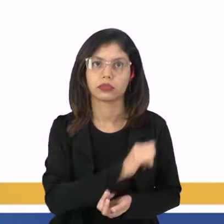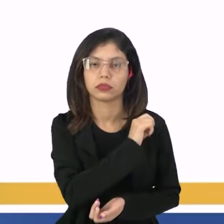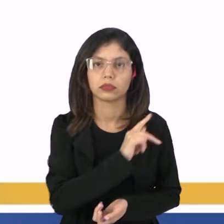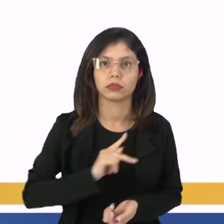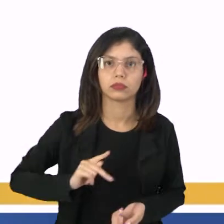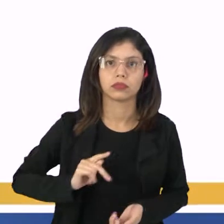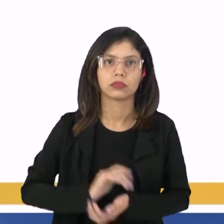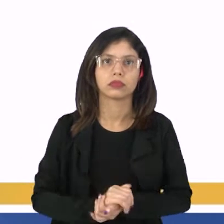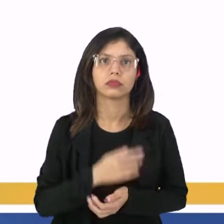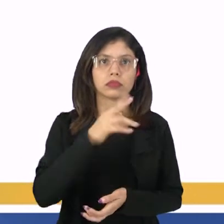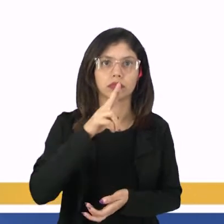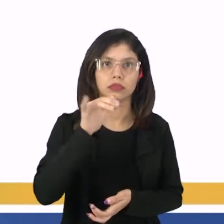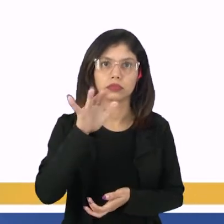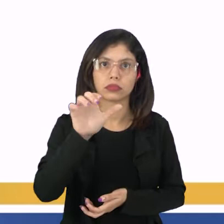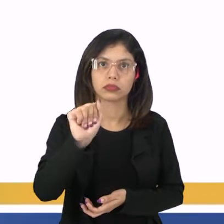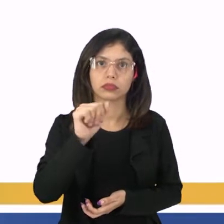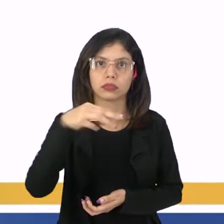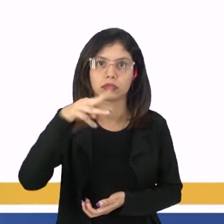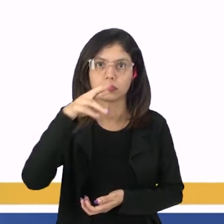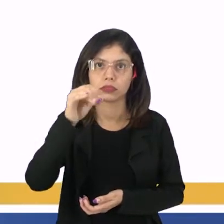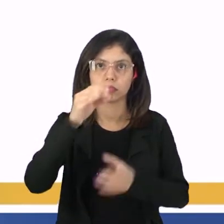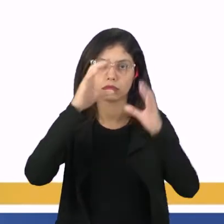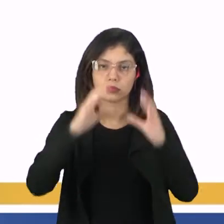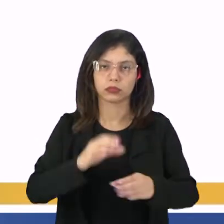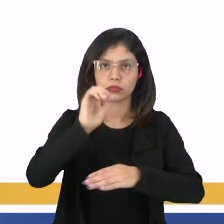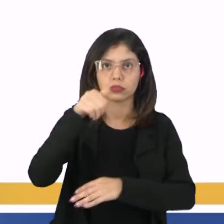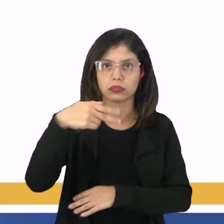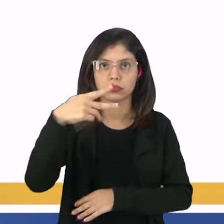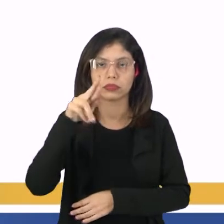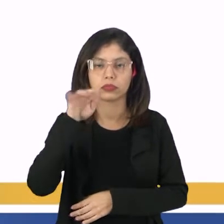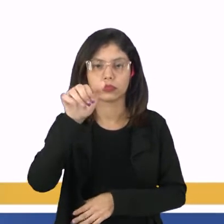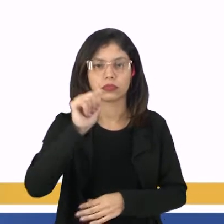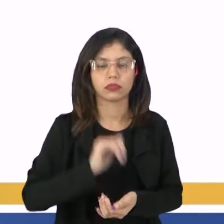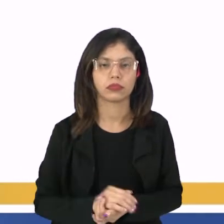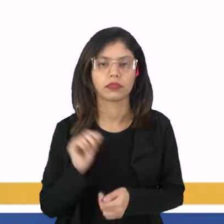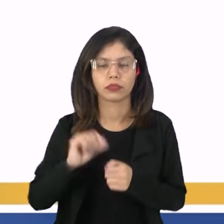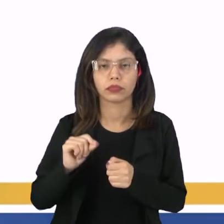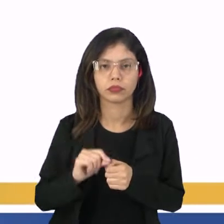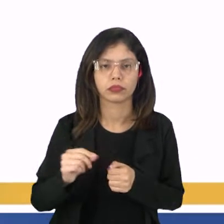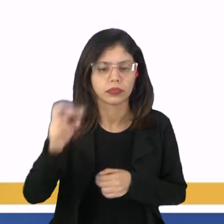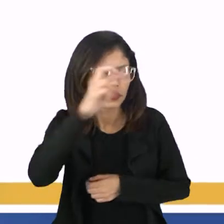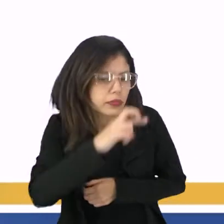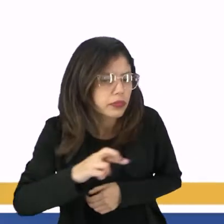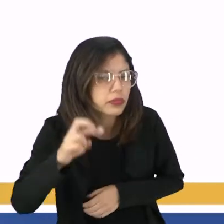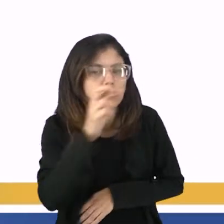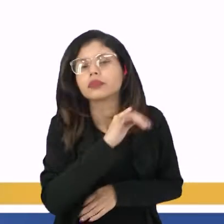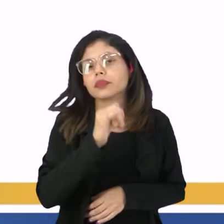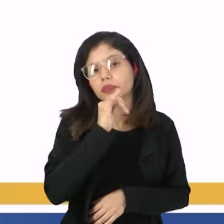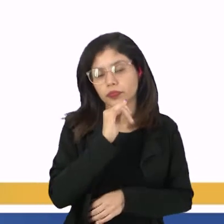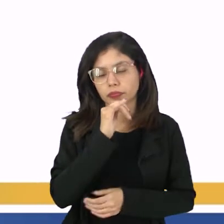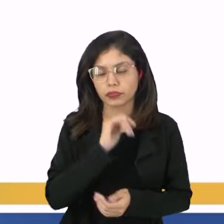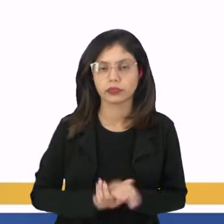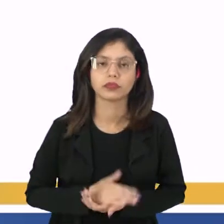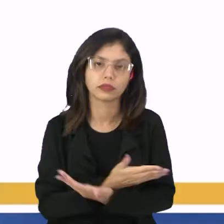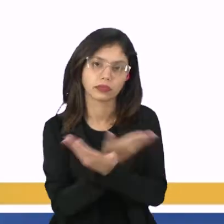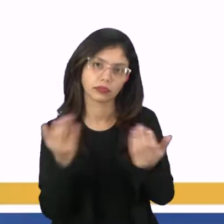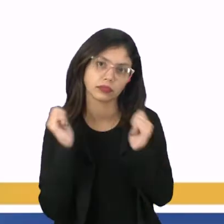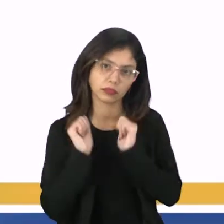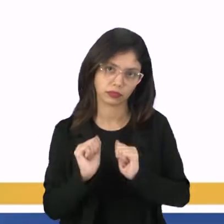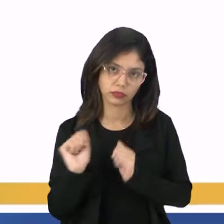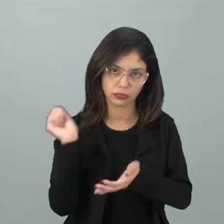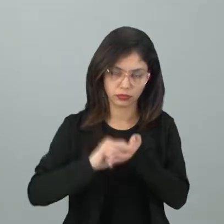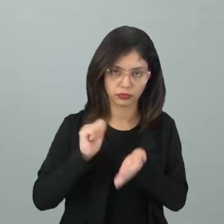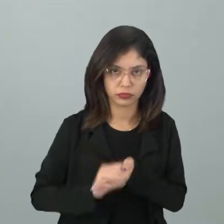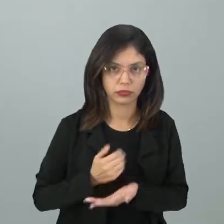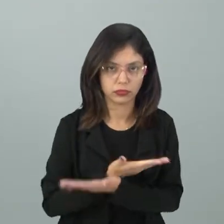presidente da Associação de Moradores do Bairro da Camboa. Tá? Nesse momento, a gente vai fazer a análise desse exemplo para que vocês possam construir